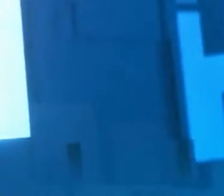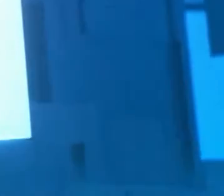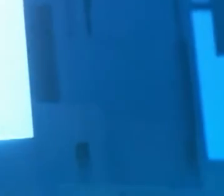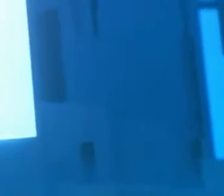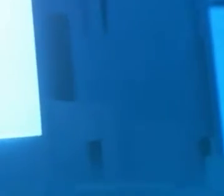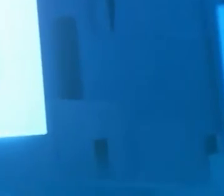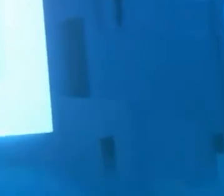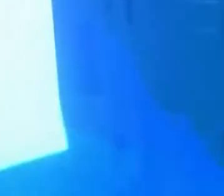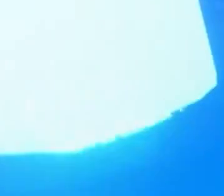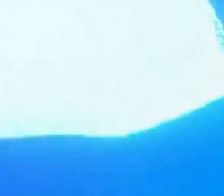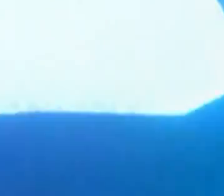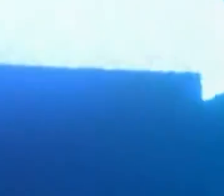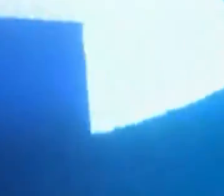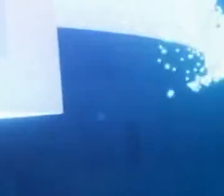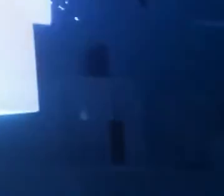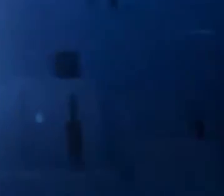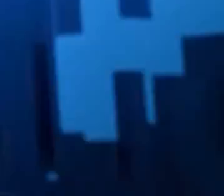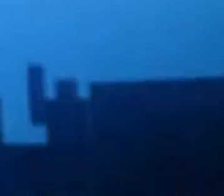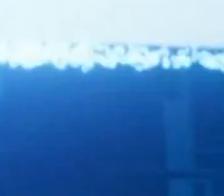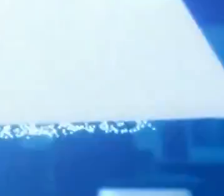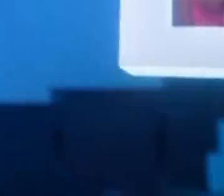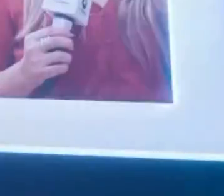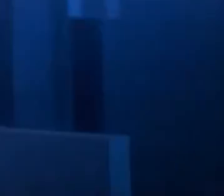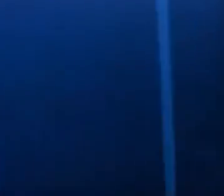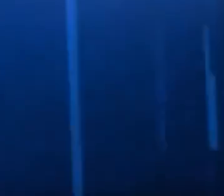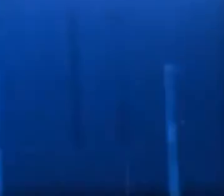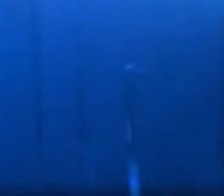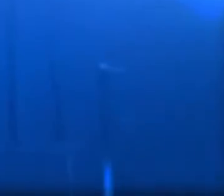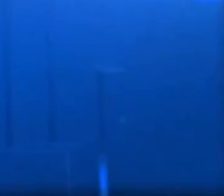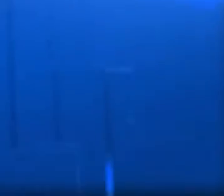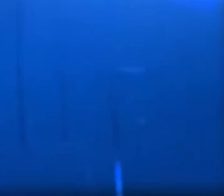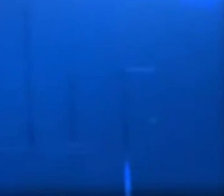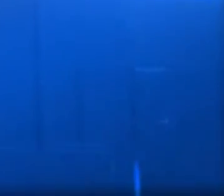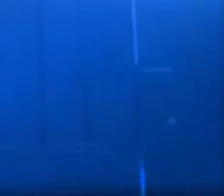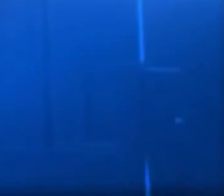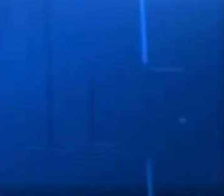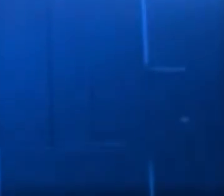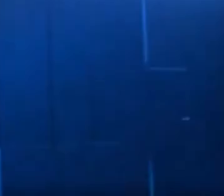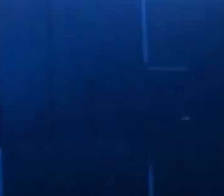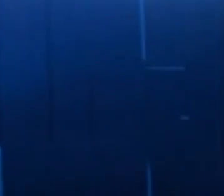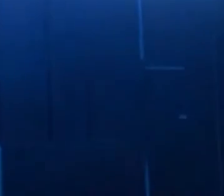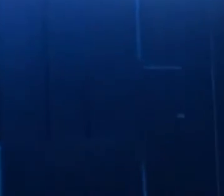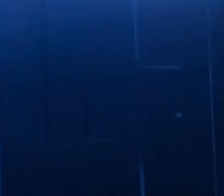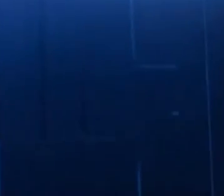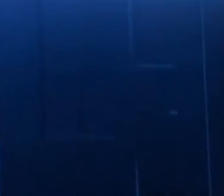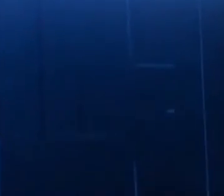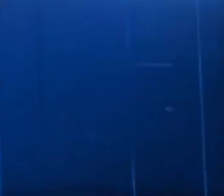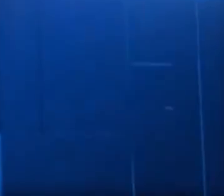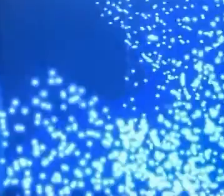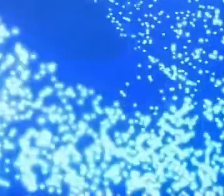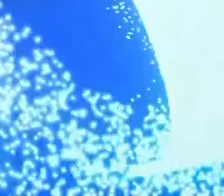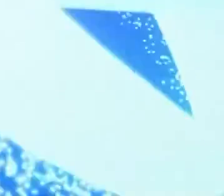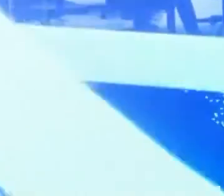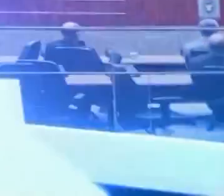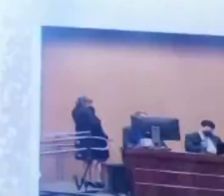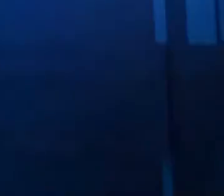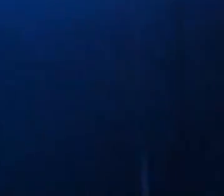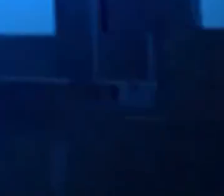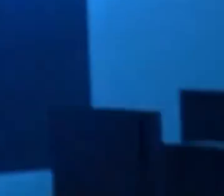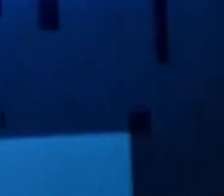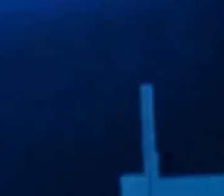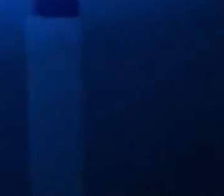E antes de encerrar uma notícia, faleceu o presidente da diretoria executivo da FEAC, o Flávio